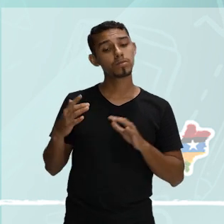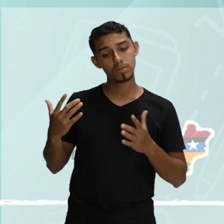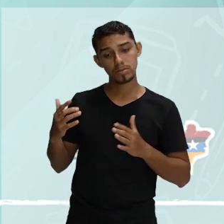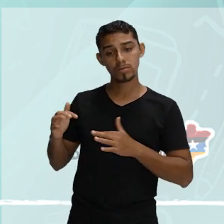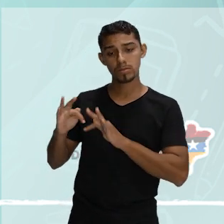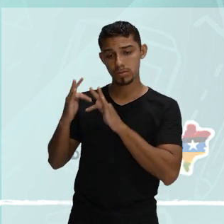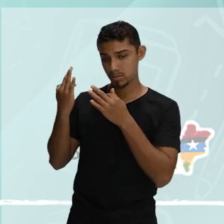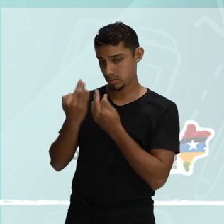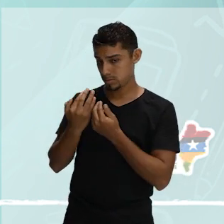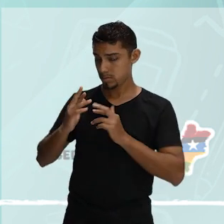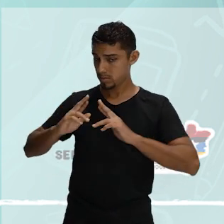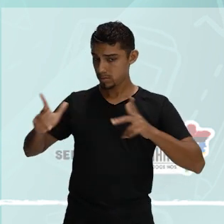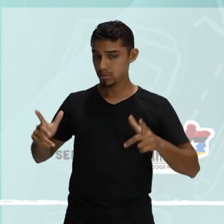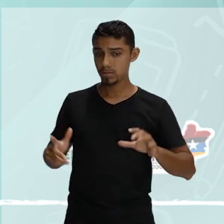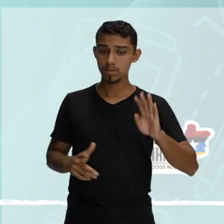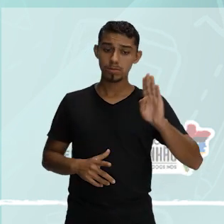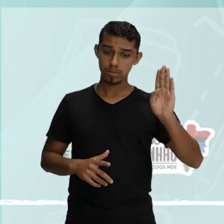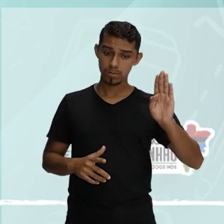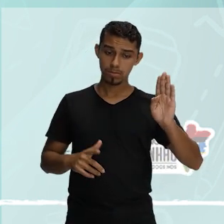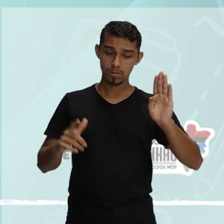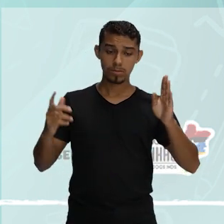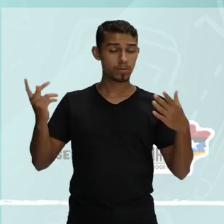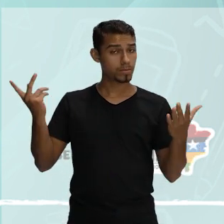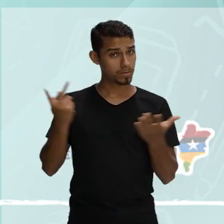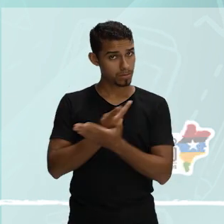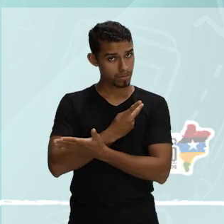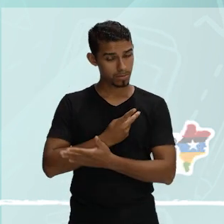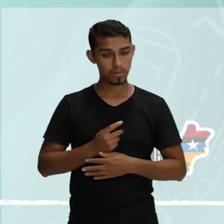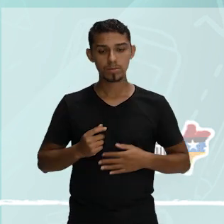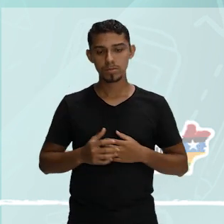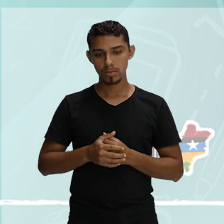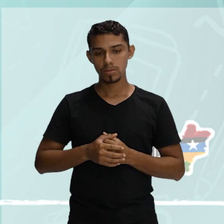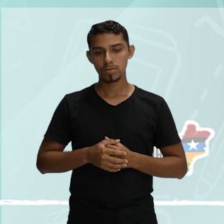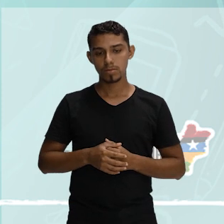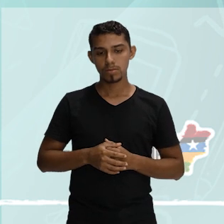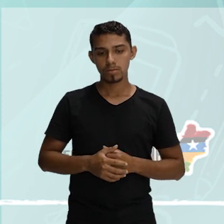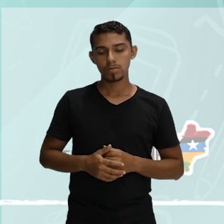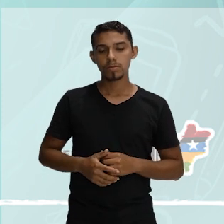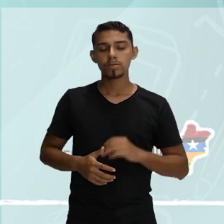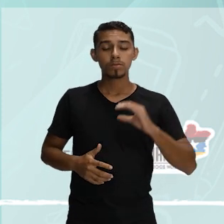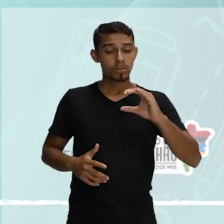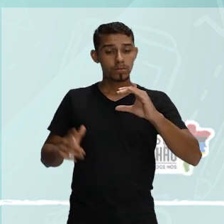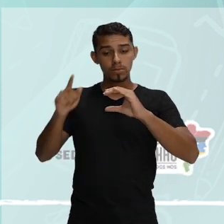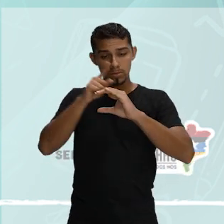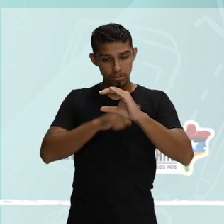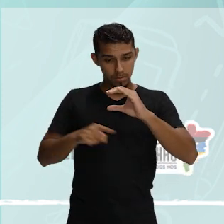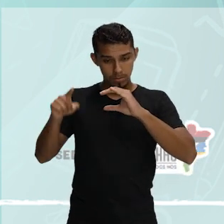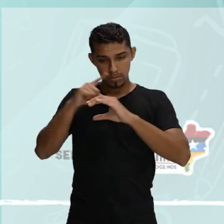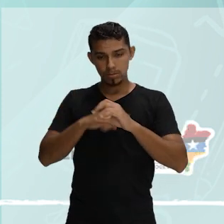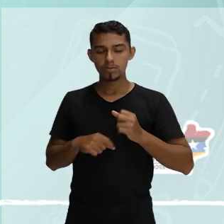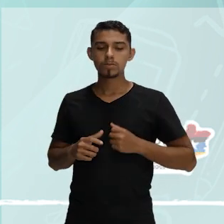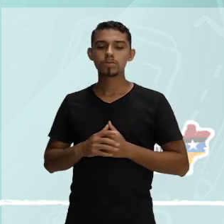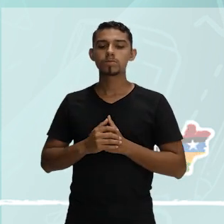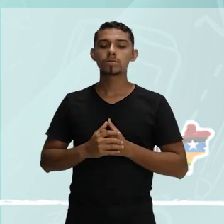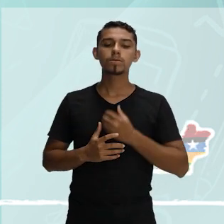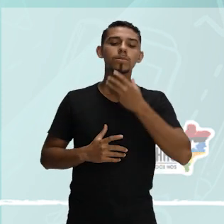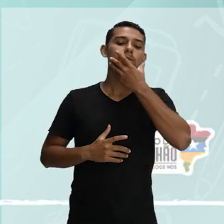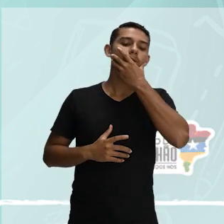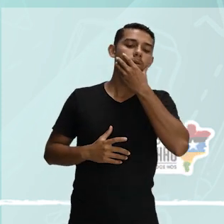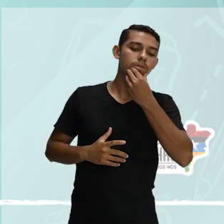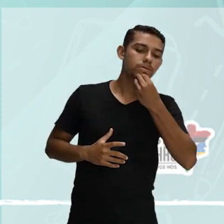famílias diferentes. Alternativa incorreta. Ok, pessoal? Letra C. Vamos